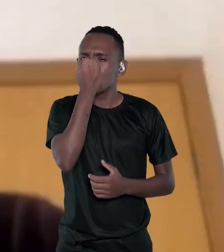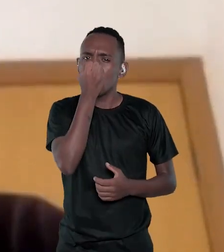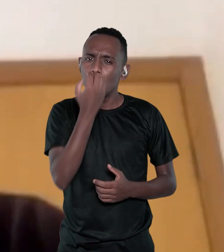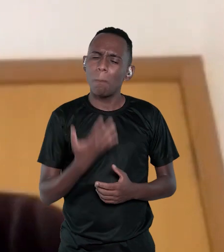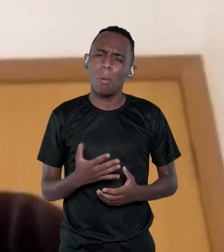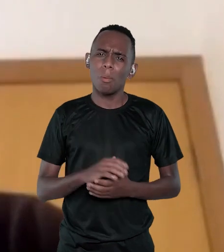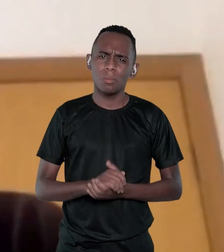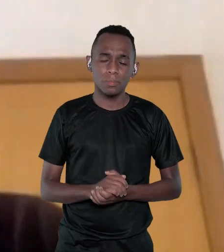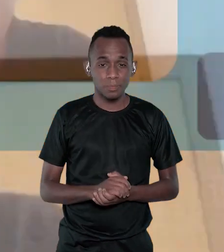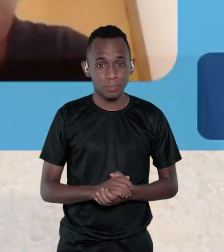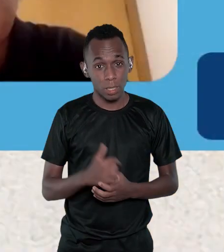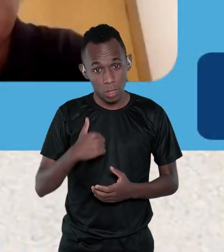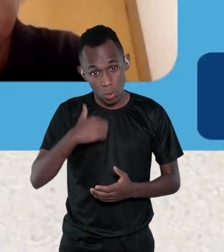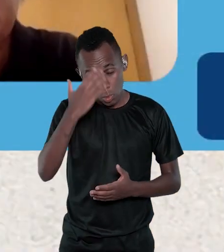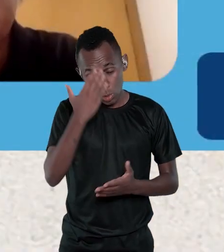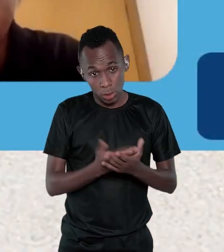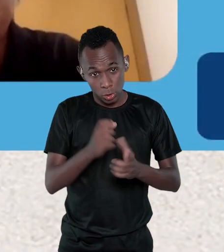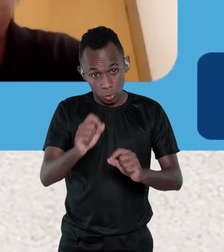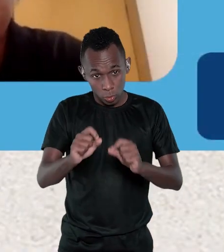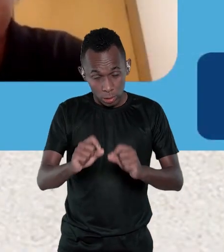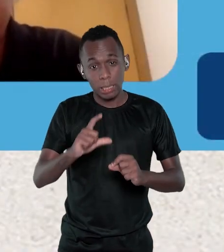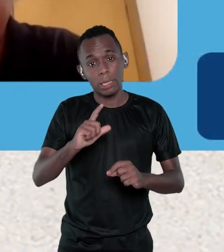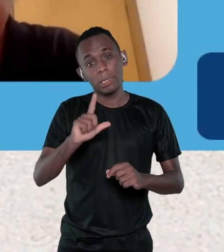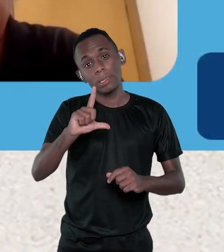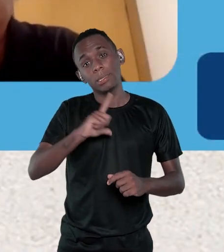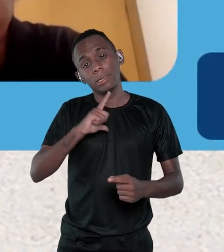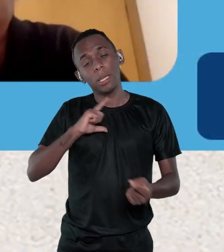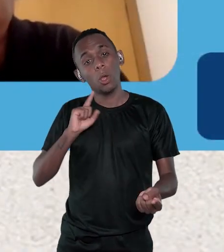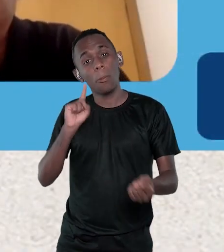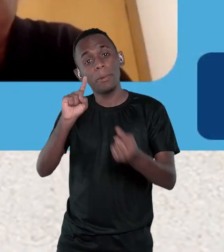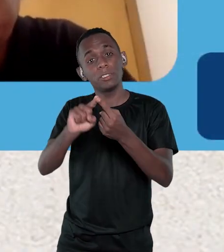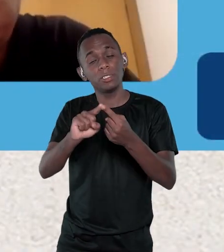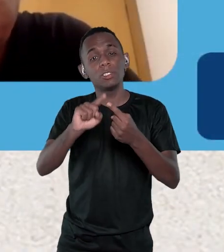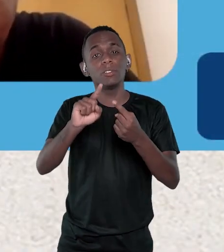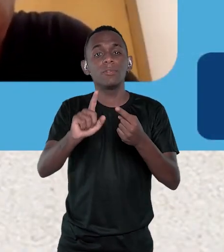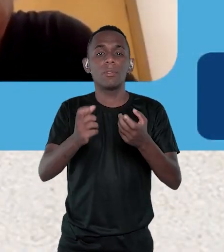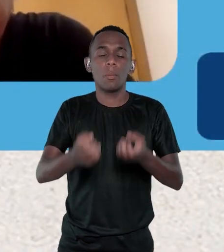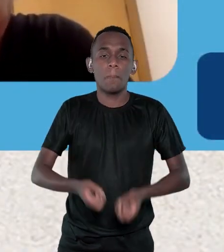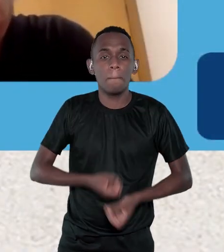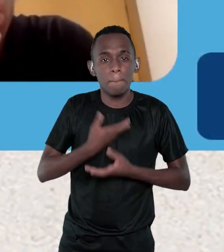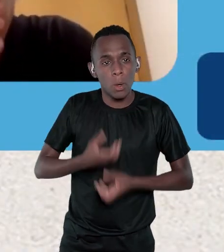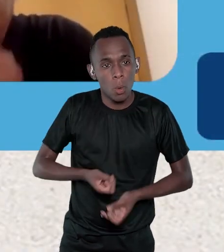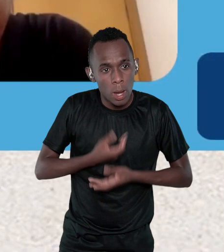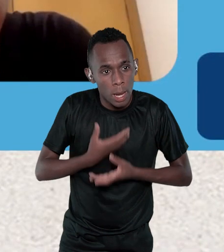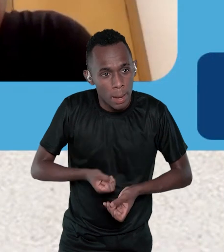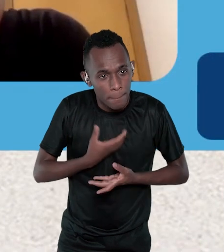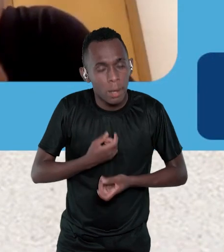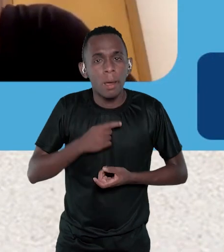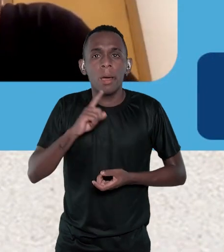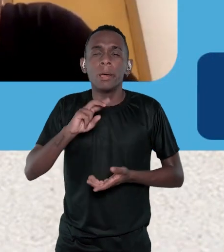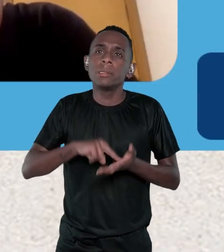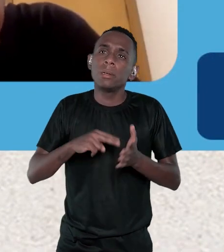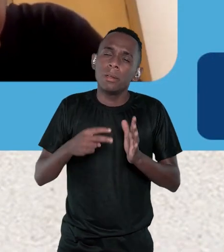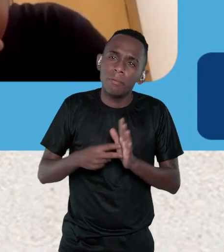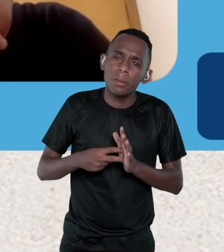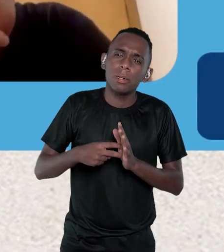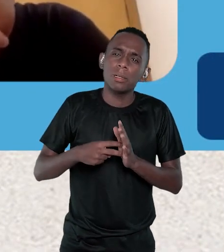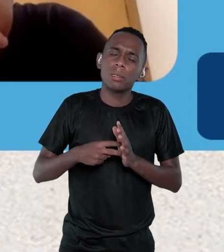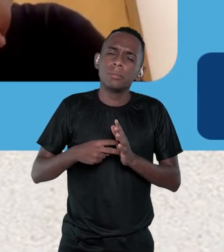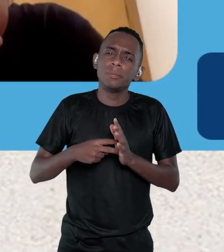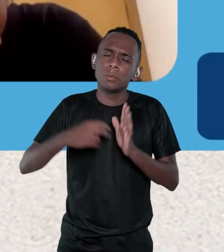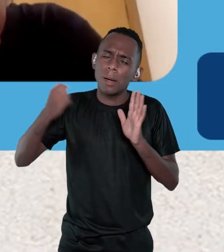É isso. Muito bom. Eu acho que tem esse papel também, né? A